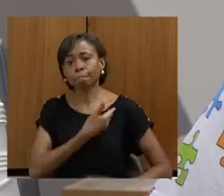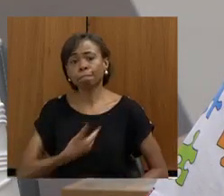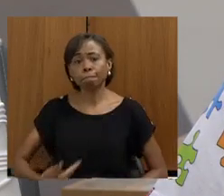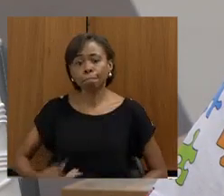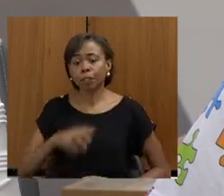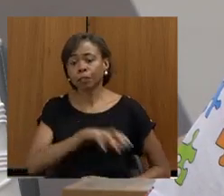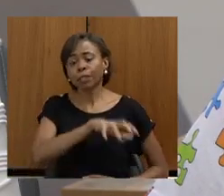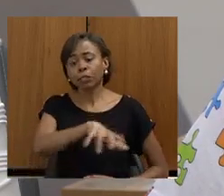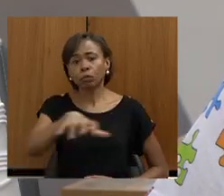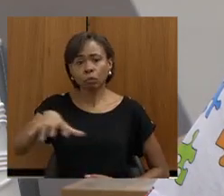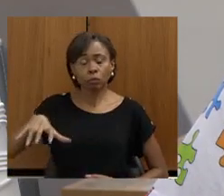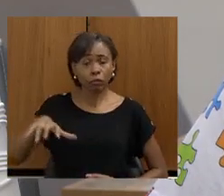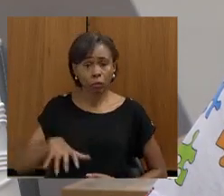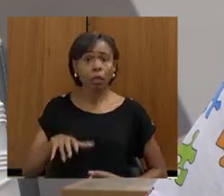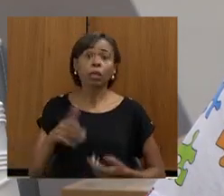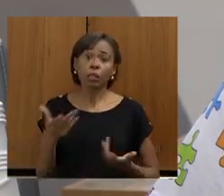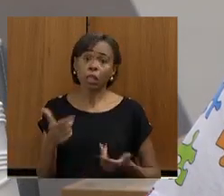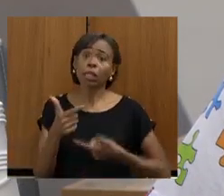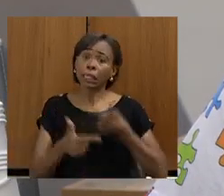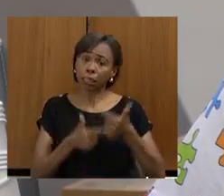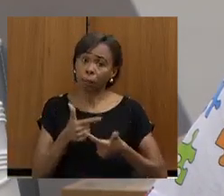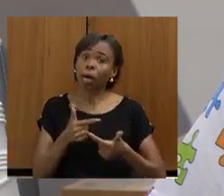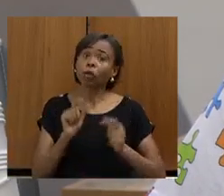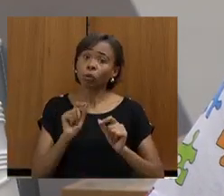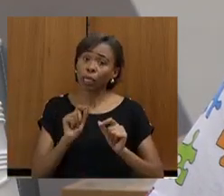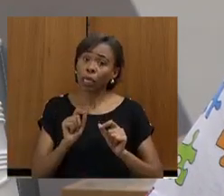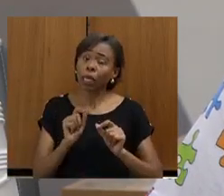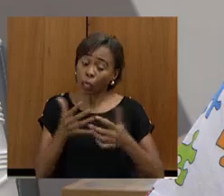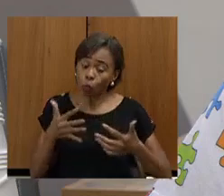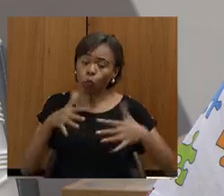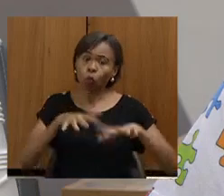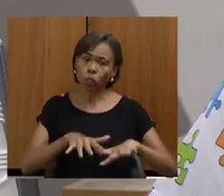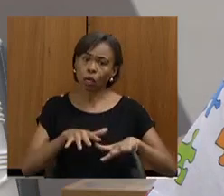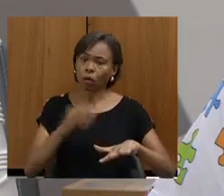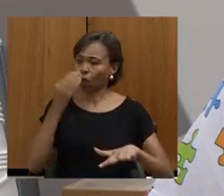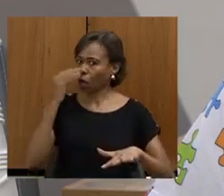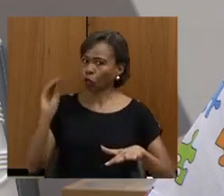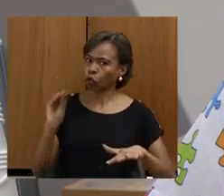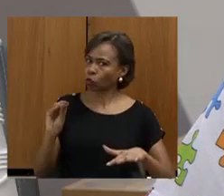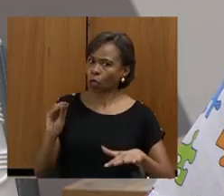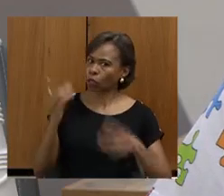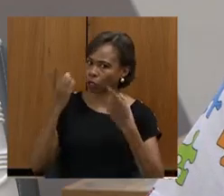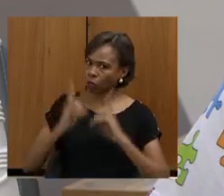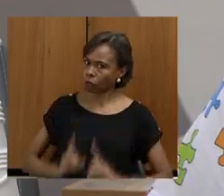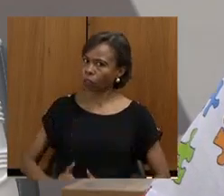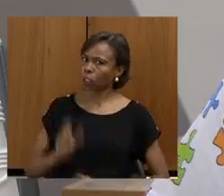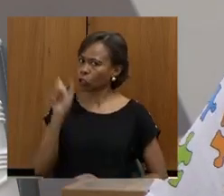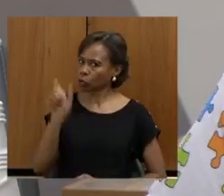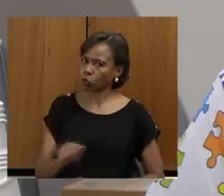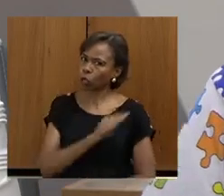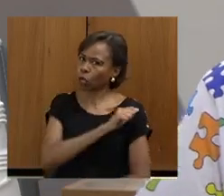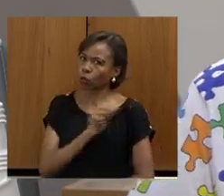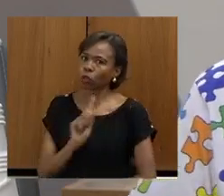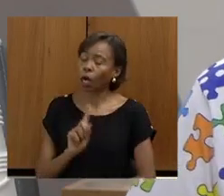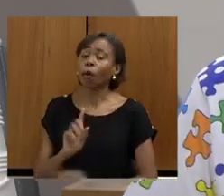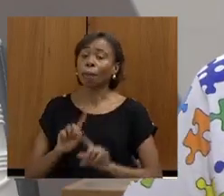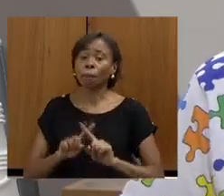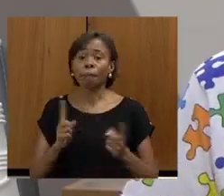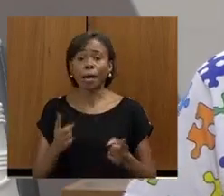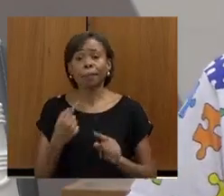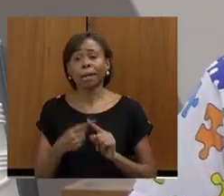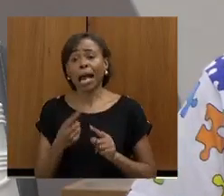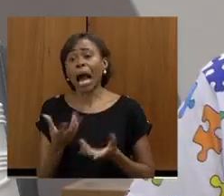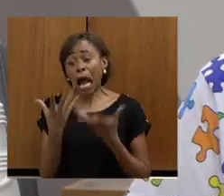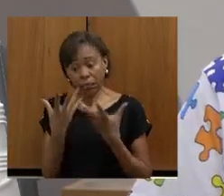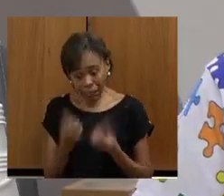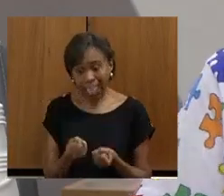intersetoriais e trabalhar nesse processo de inclusão, não negligenciando esses alunos com deficiência, porque aceitar a matrícula não é